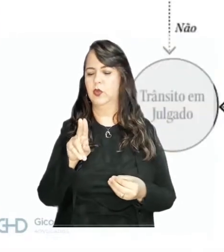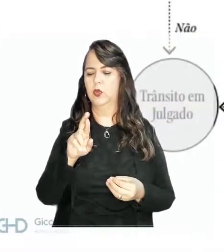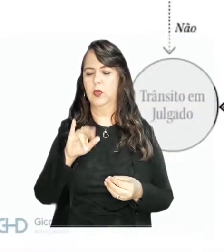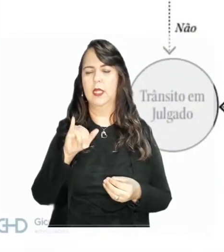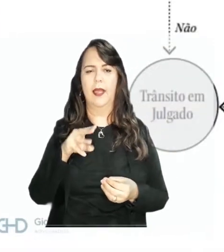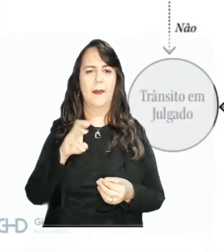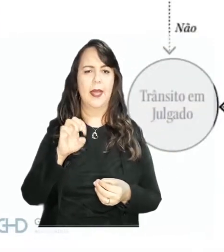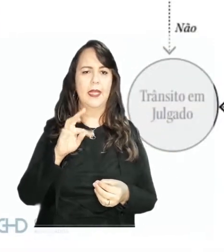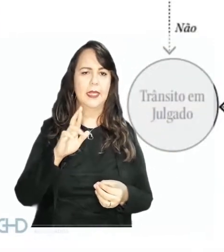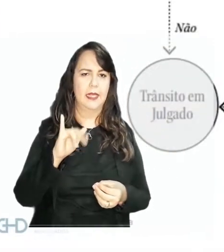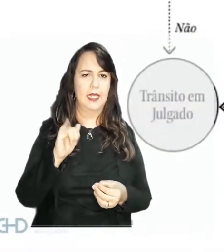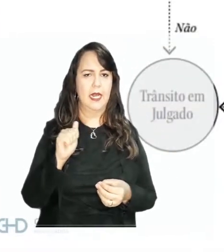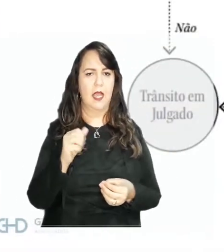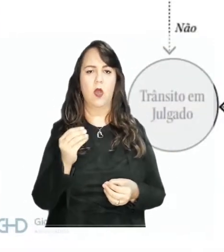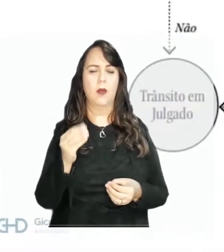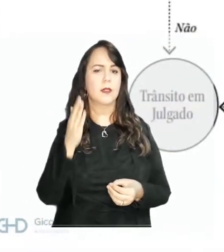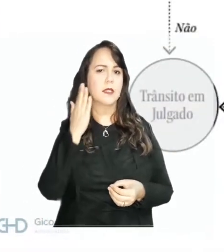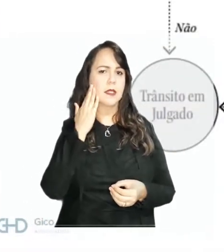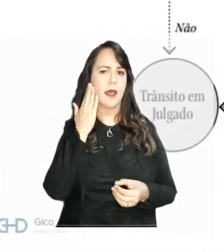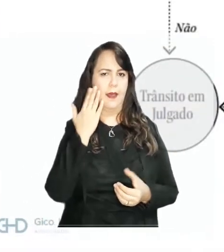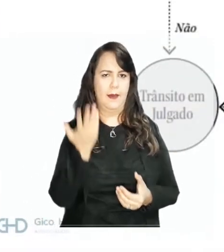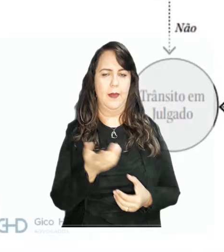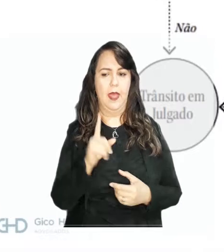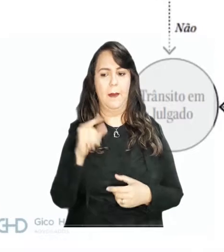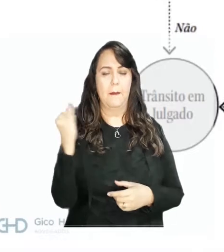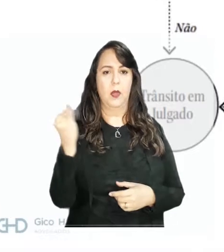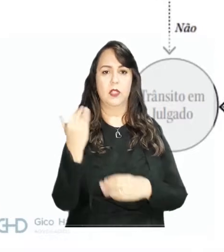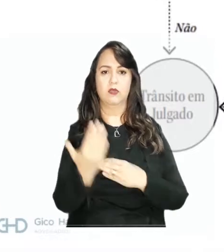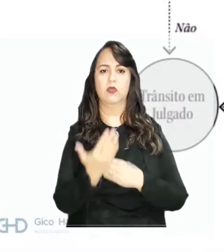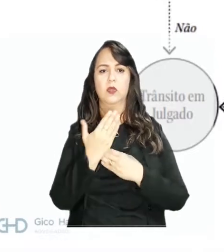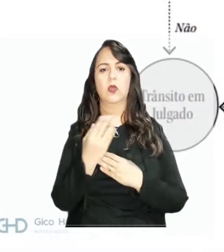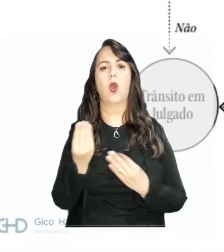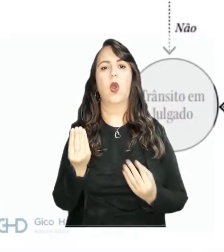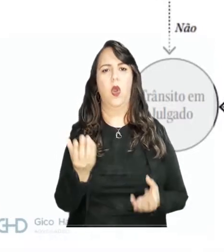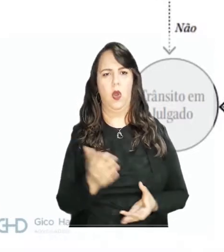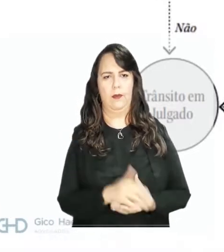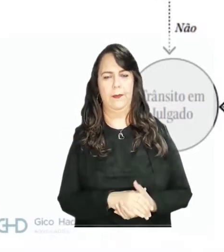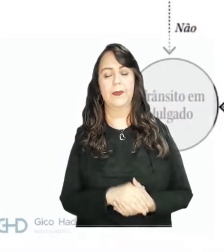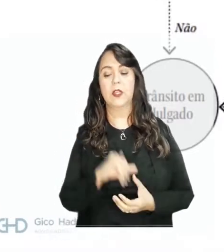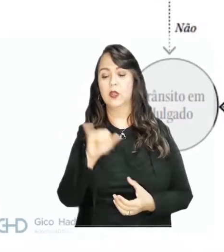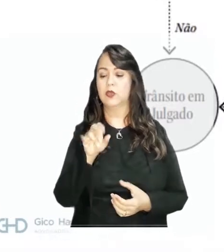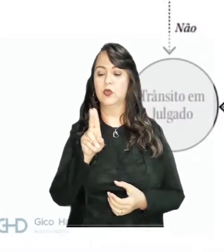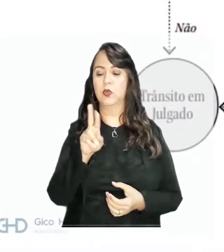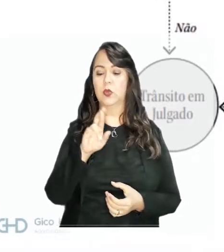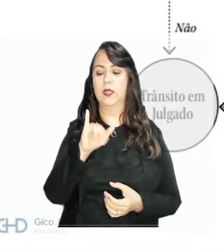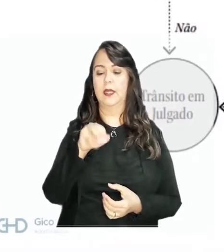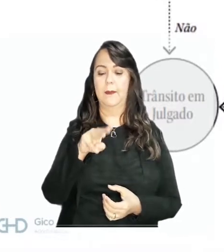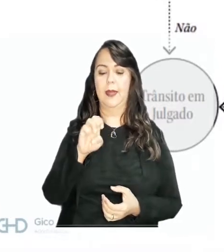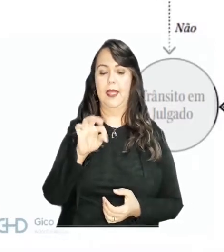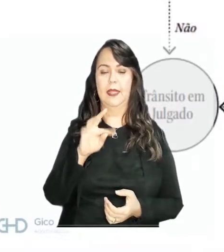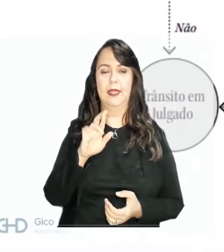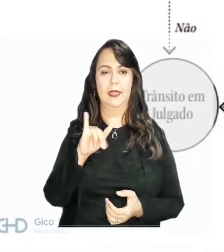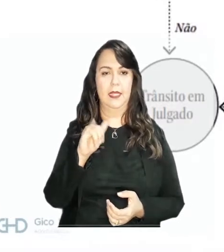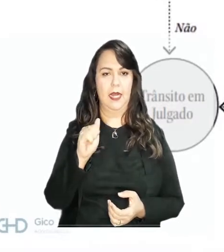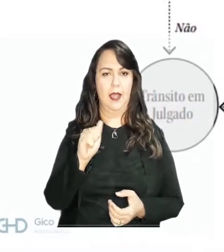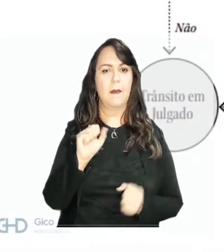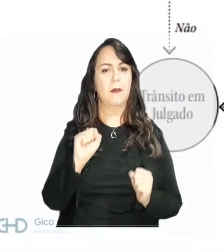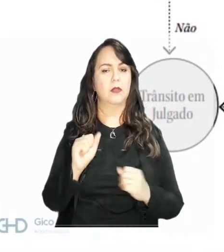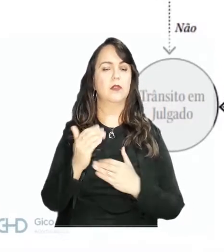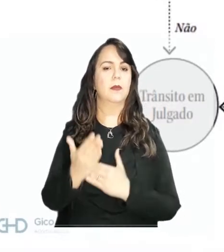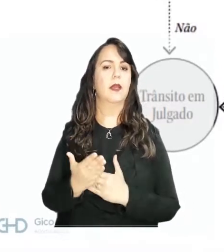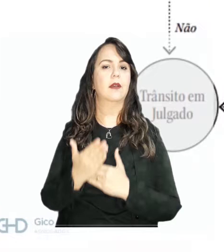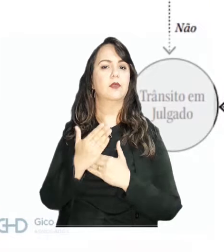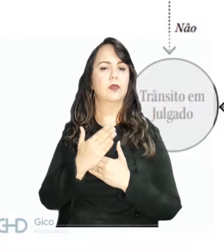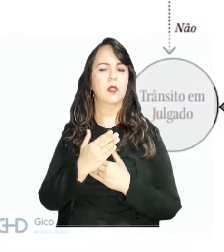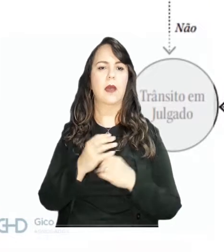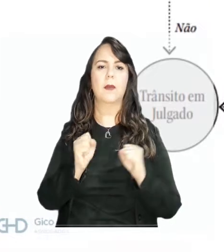original, a jurimetria poderia me dizer, por exemplo, quantos RS, quantos RESP são